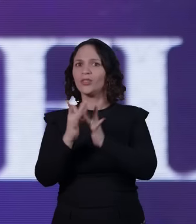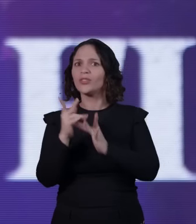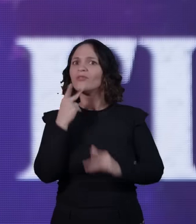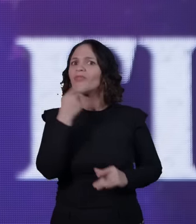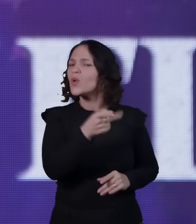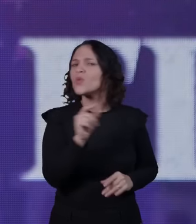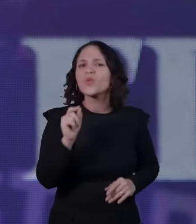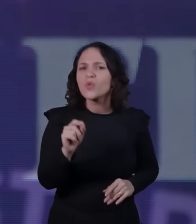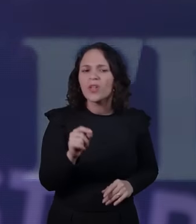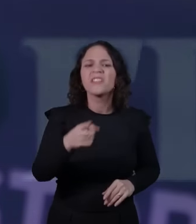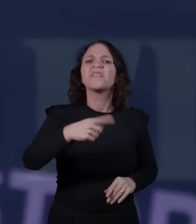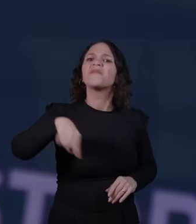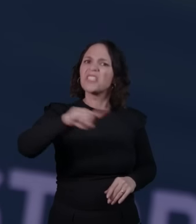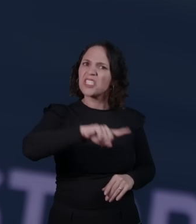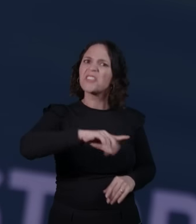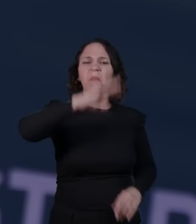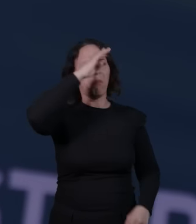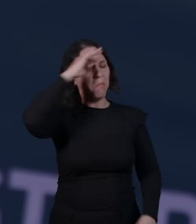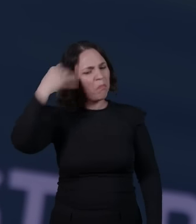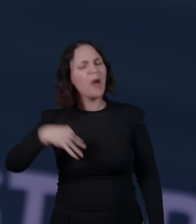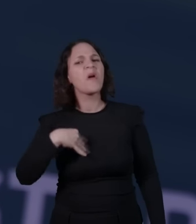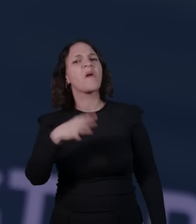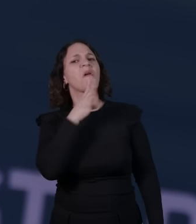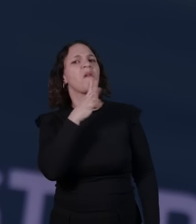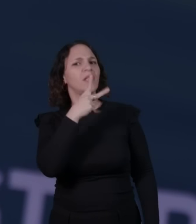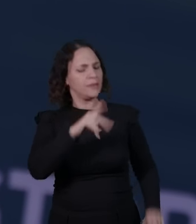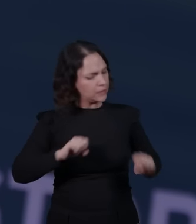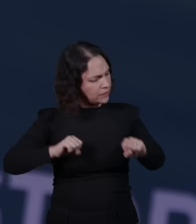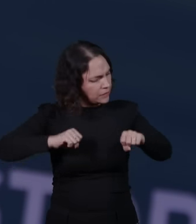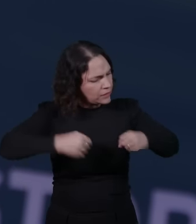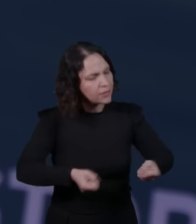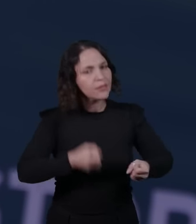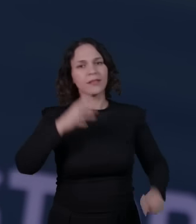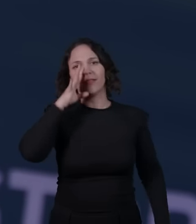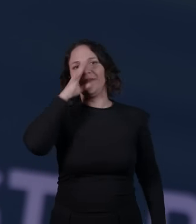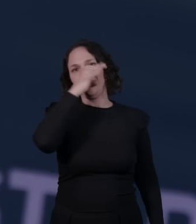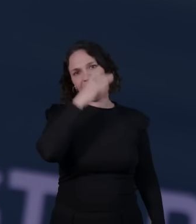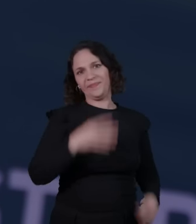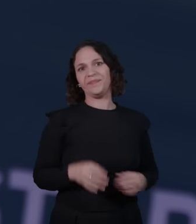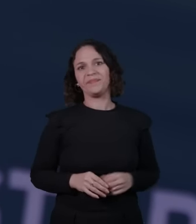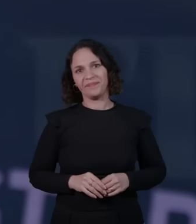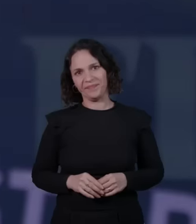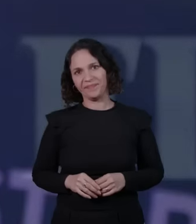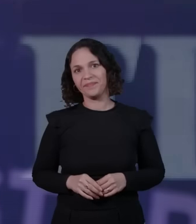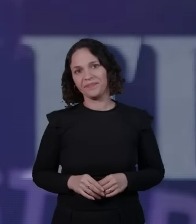vocês são trabalhadores. Conheço o teu labor e a tua perseverança.